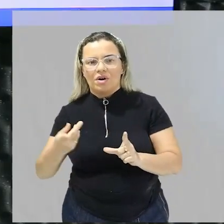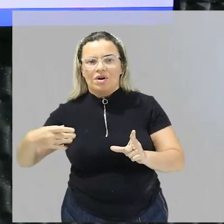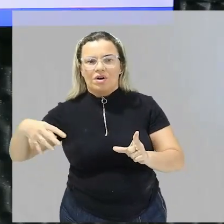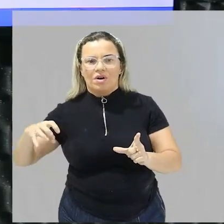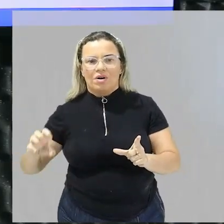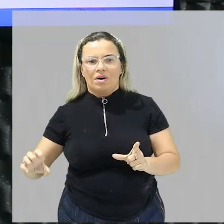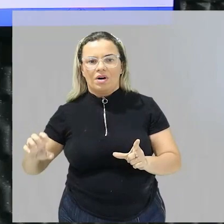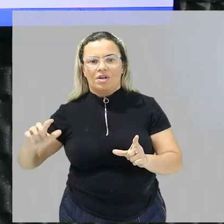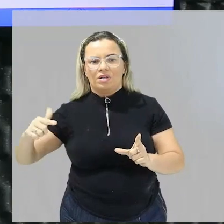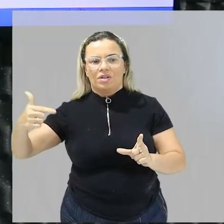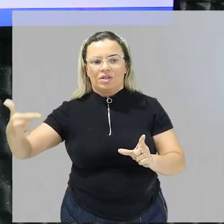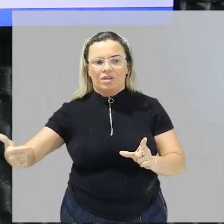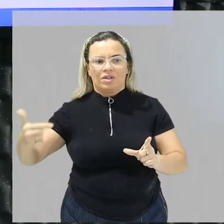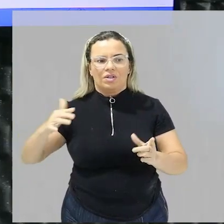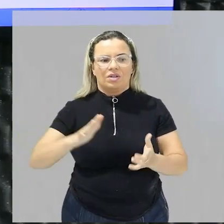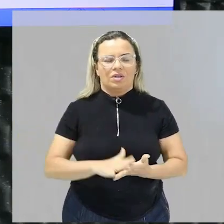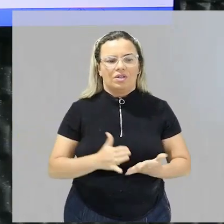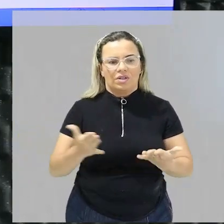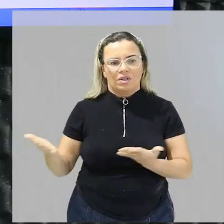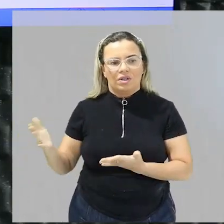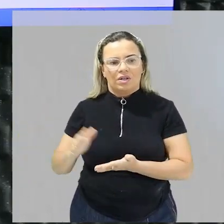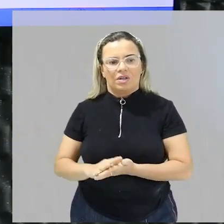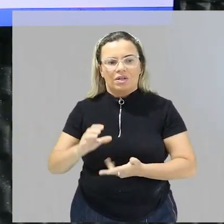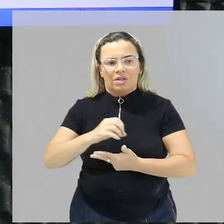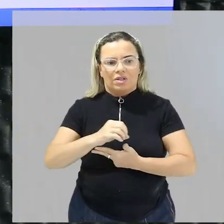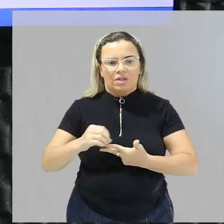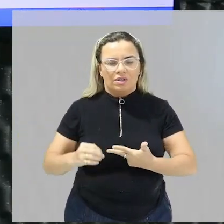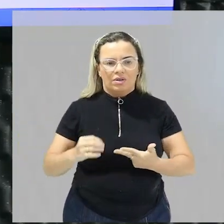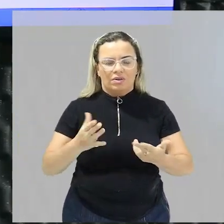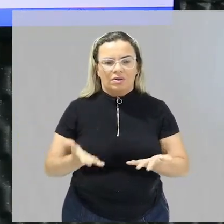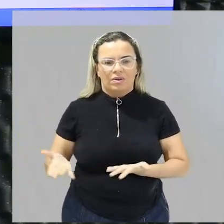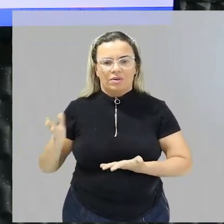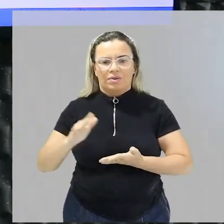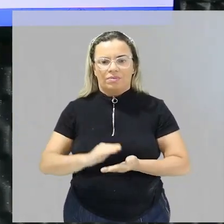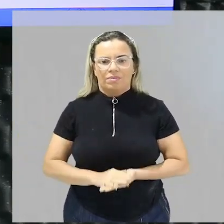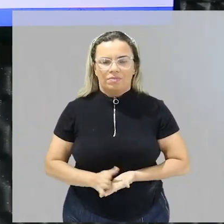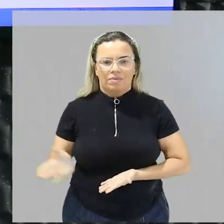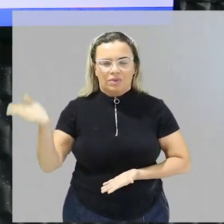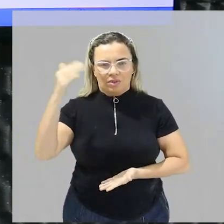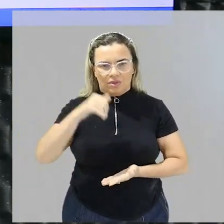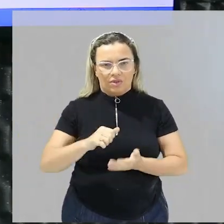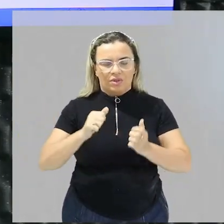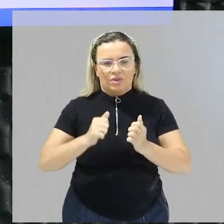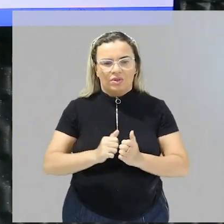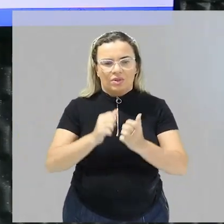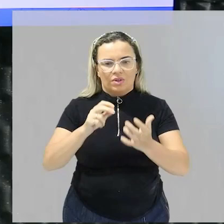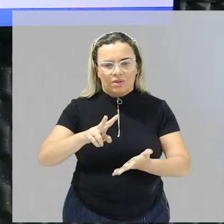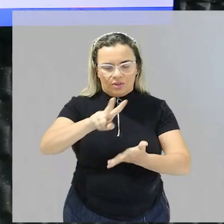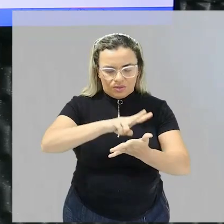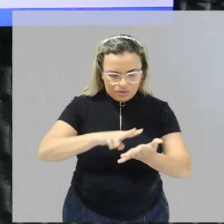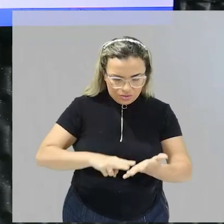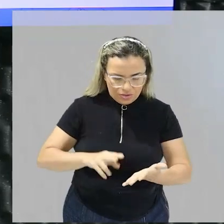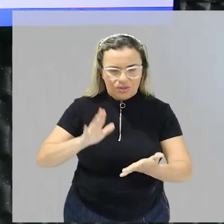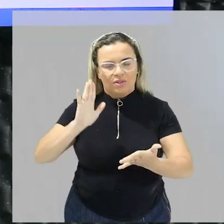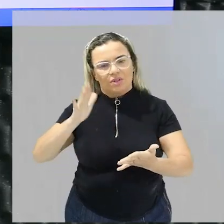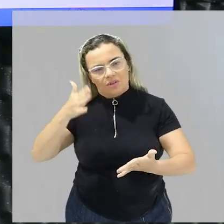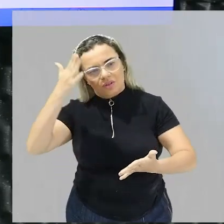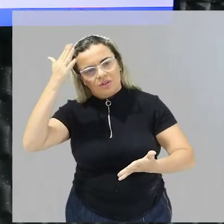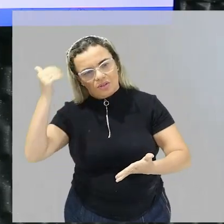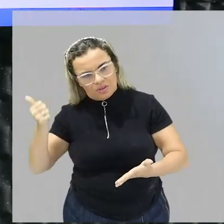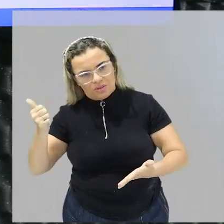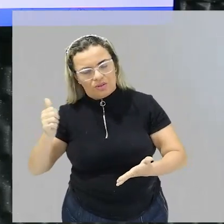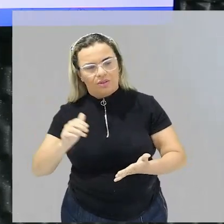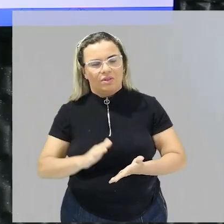trago questões para vocês aqui do Enem, tá? Vamos lá, acompanha comigo a leitura, porque você já sabe como é que